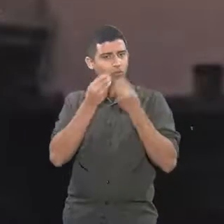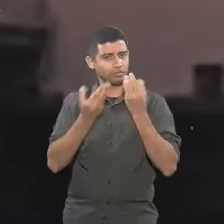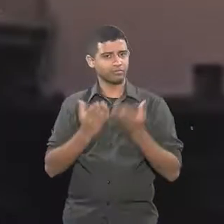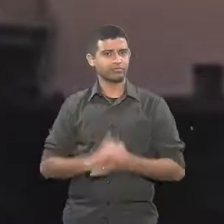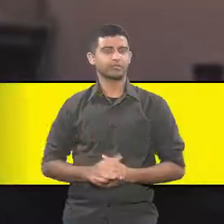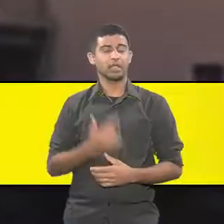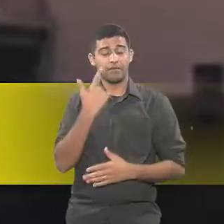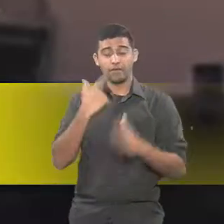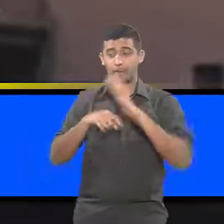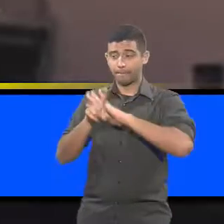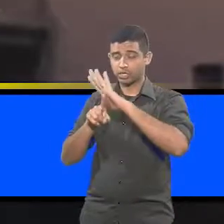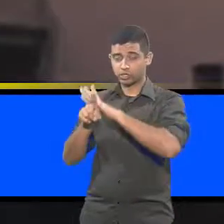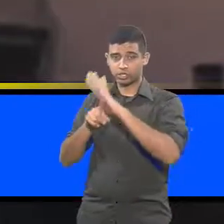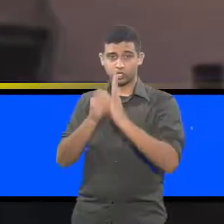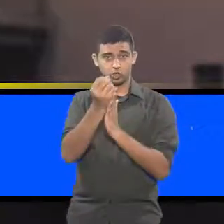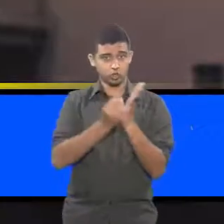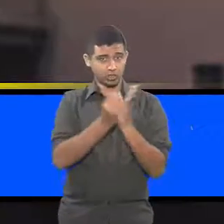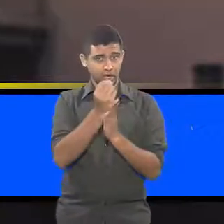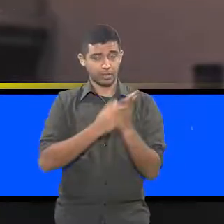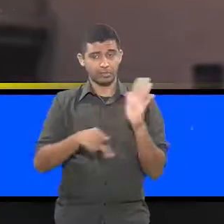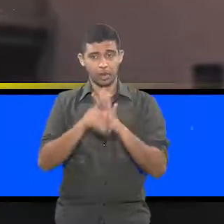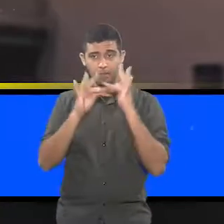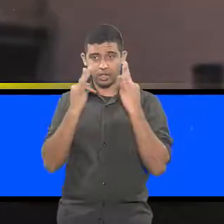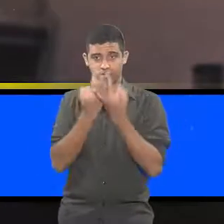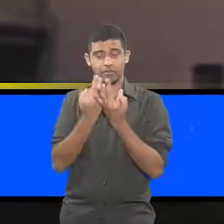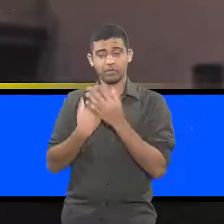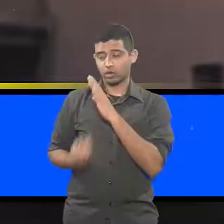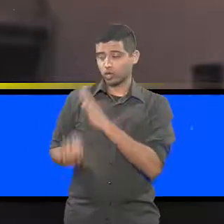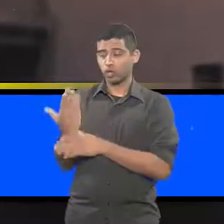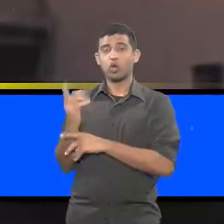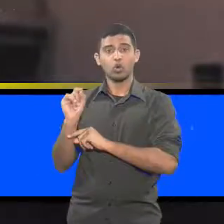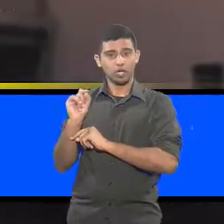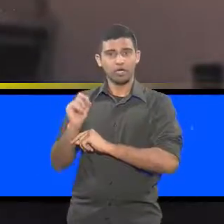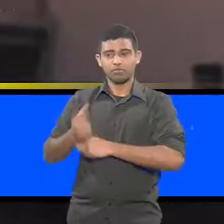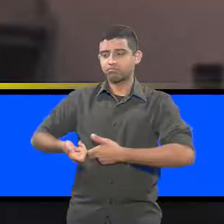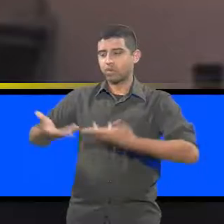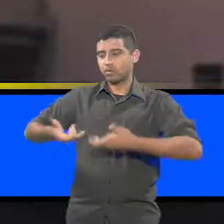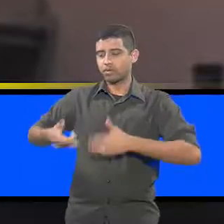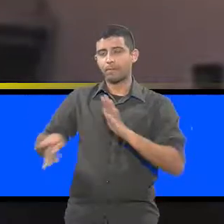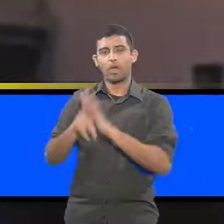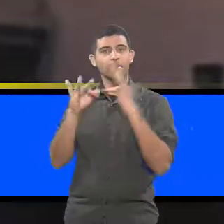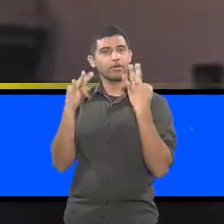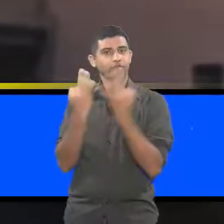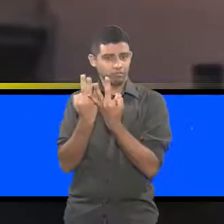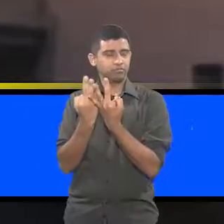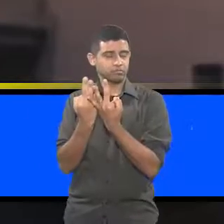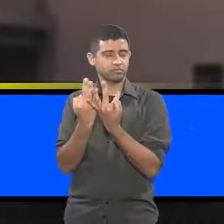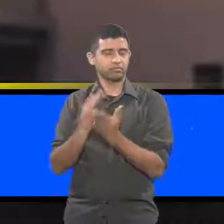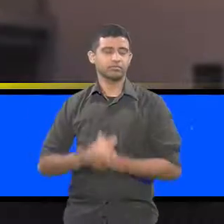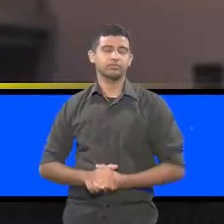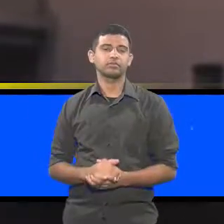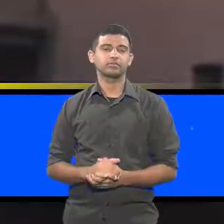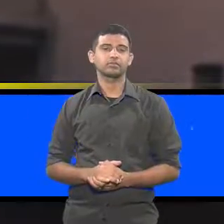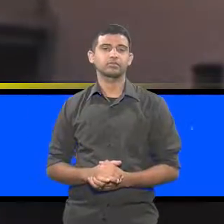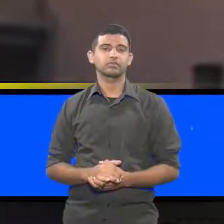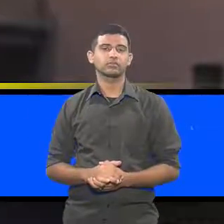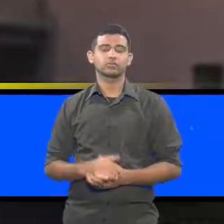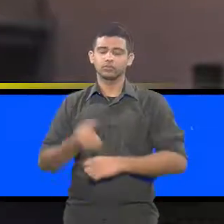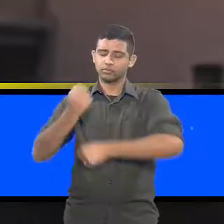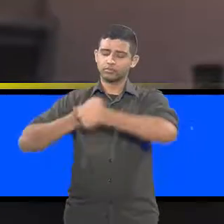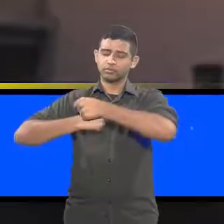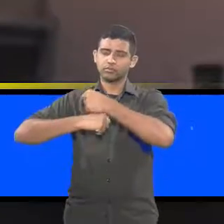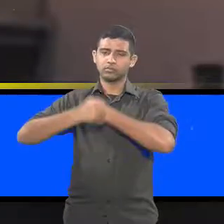pesquisa de orçamentos familiares, ela tem origem no Estudo Nacional da Despesa Familiar, que foi executado nos